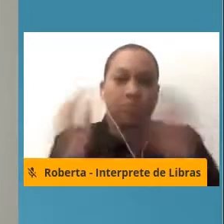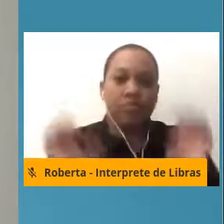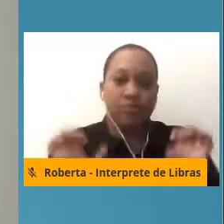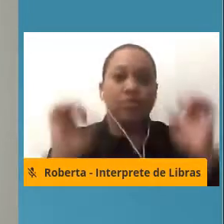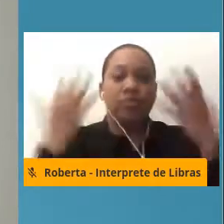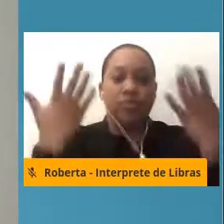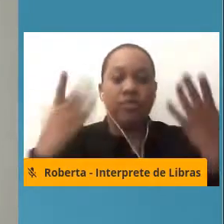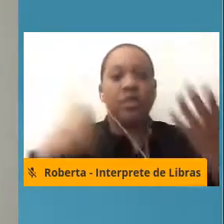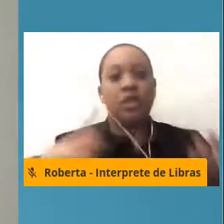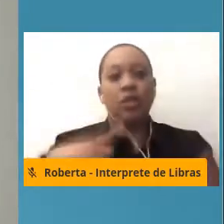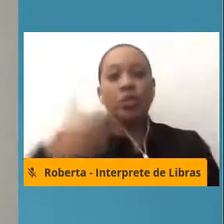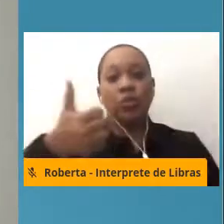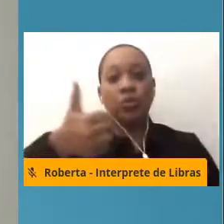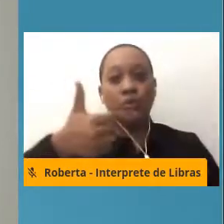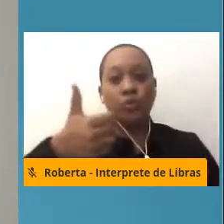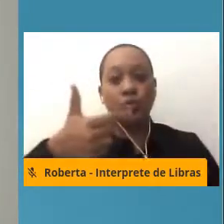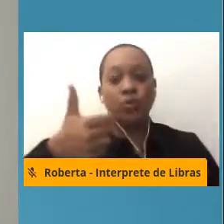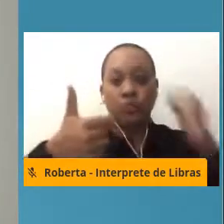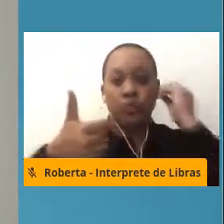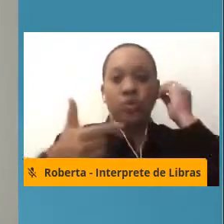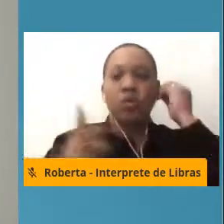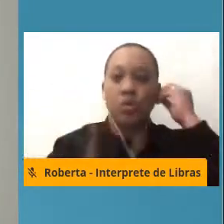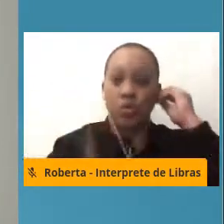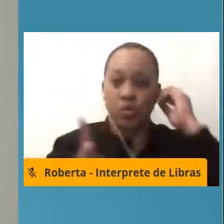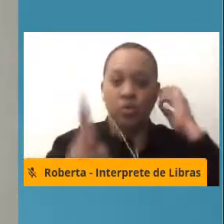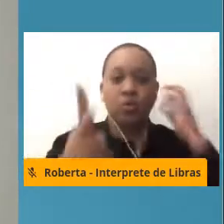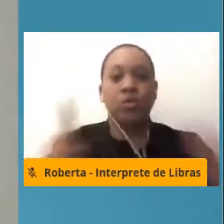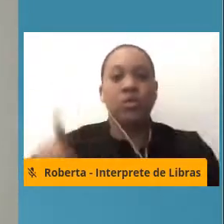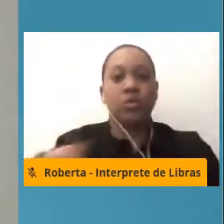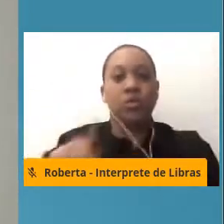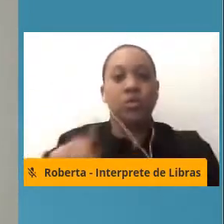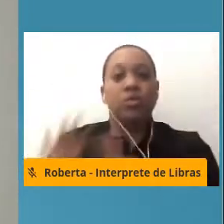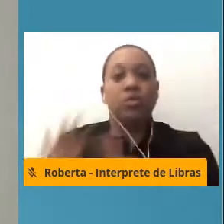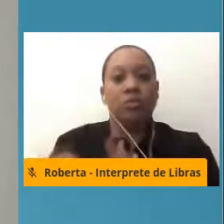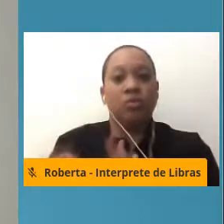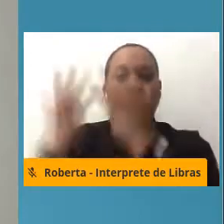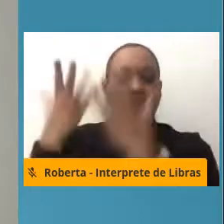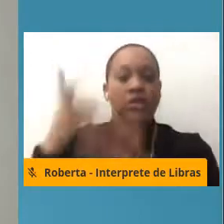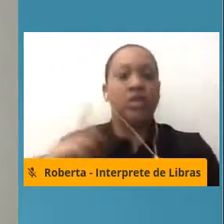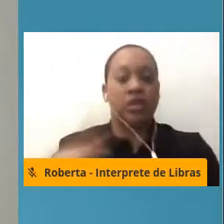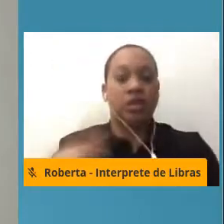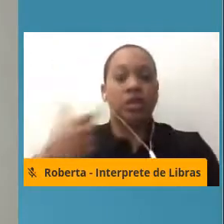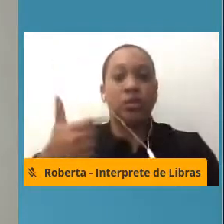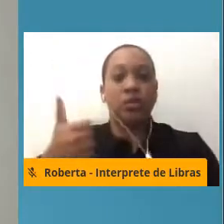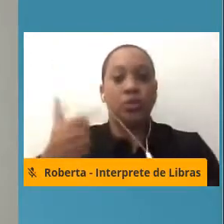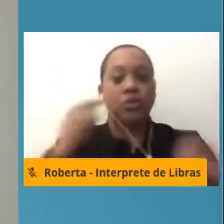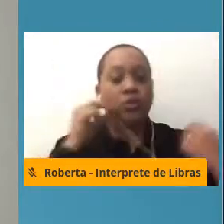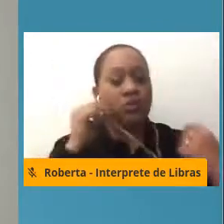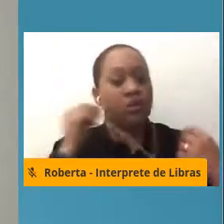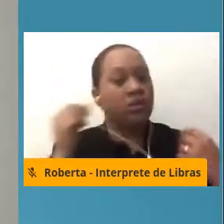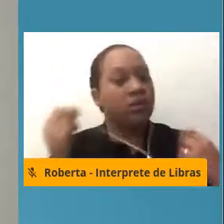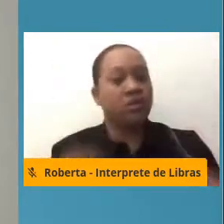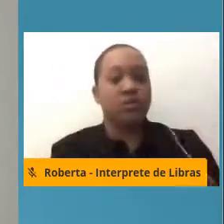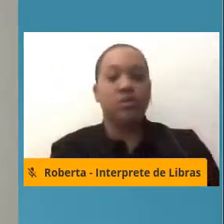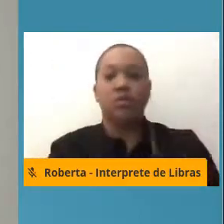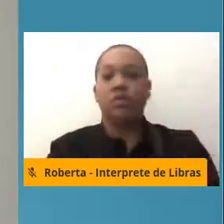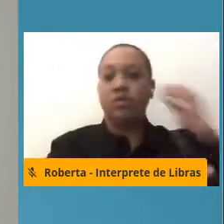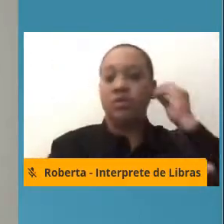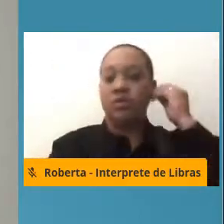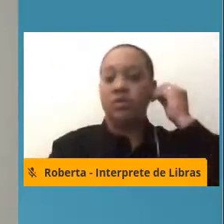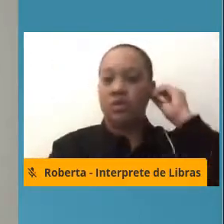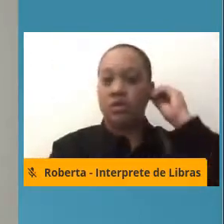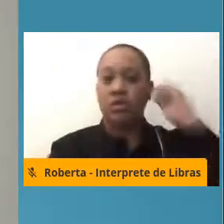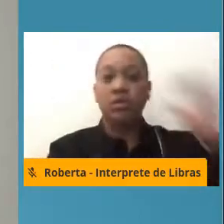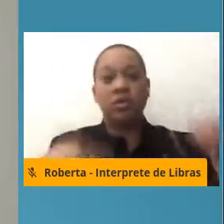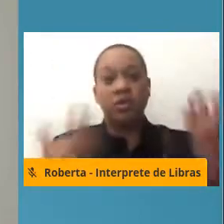12 países continuam no evento. No Brasil, 73 cidades continuam no evento. Então, quem puder